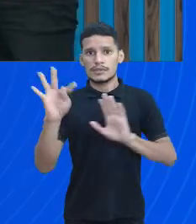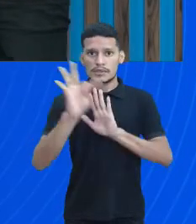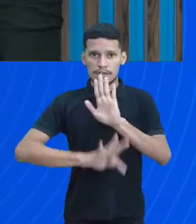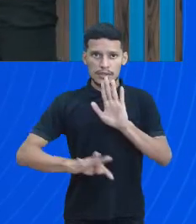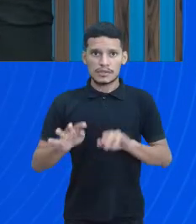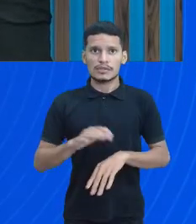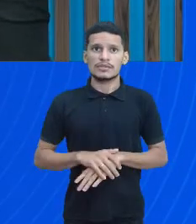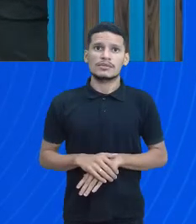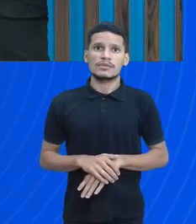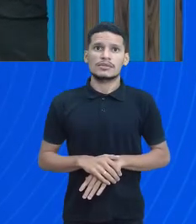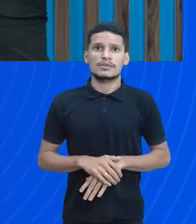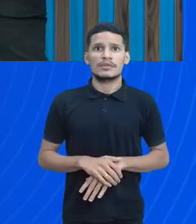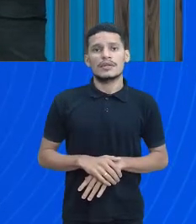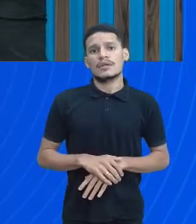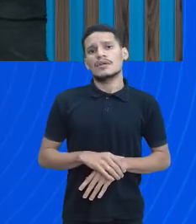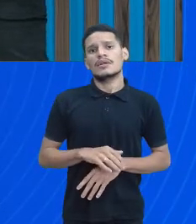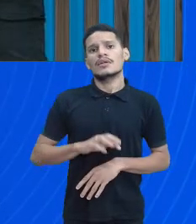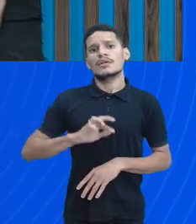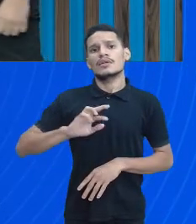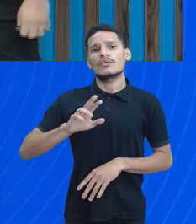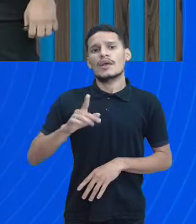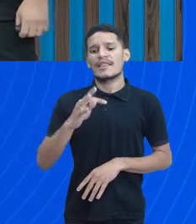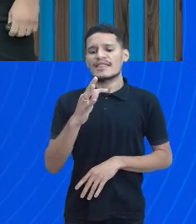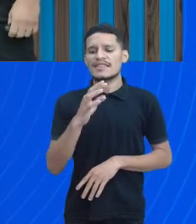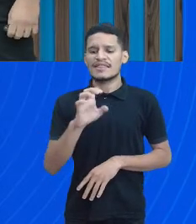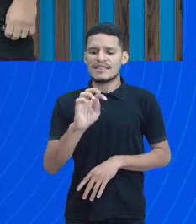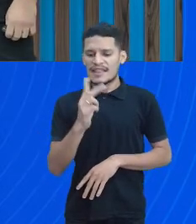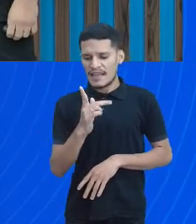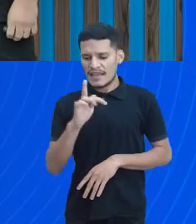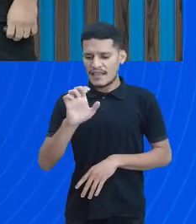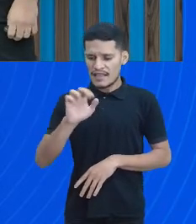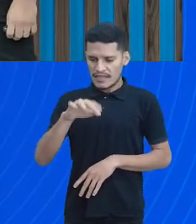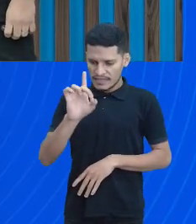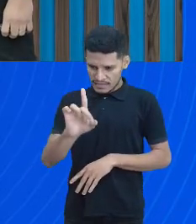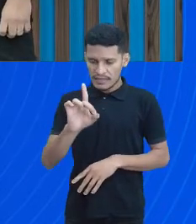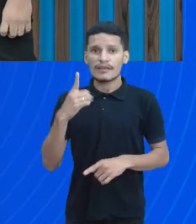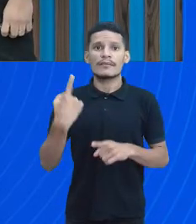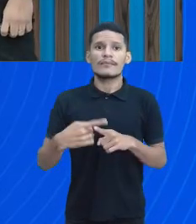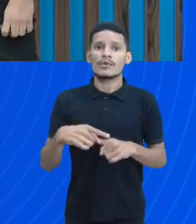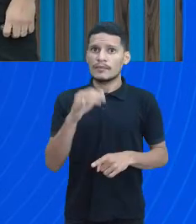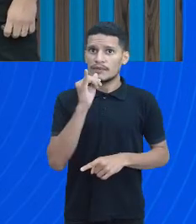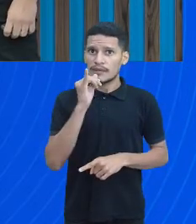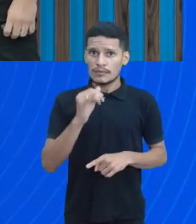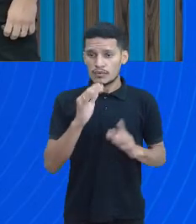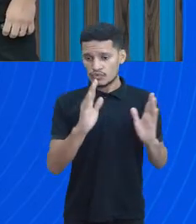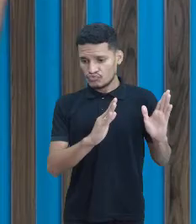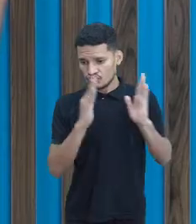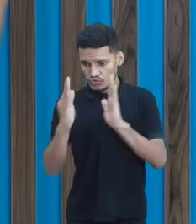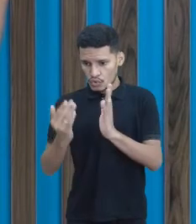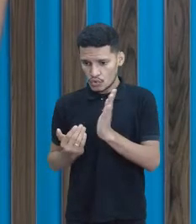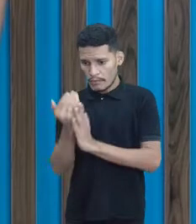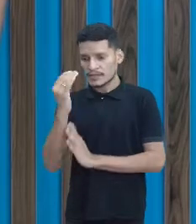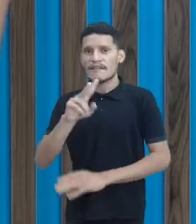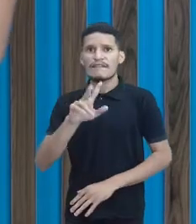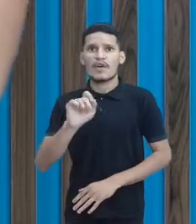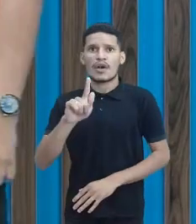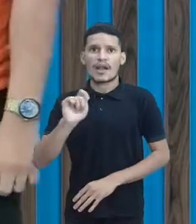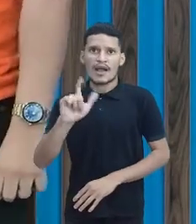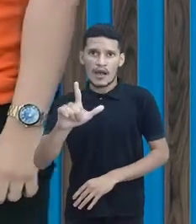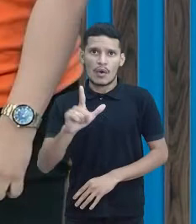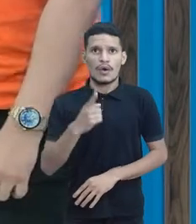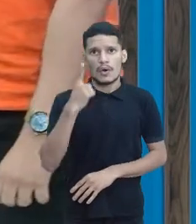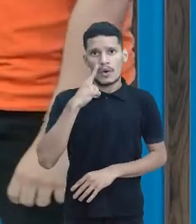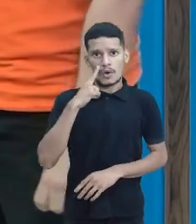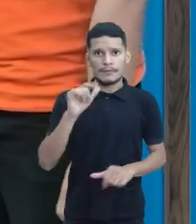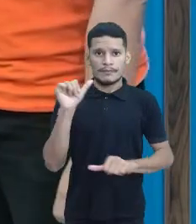fala the end, porque o end é a próxima palavra começa com uma vogal, então muda o som do nosso artigo, tá